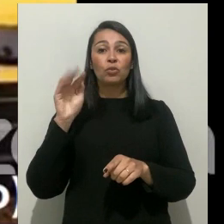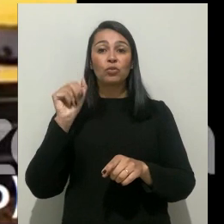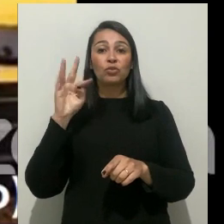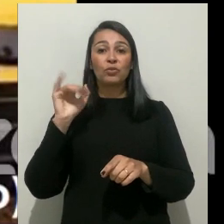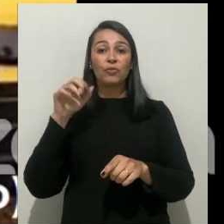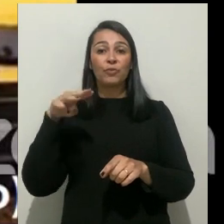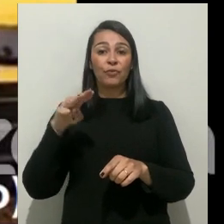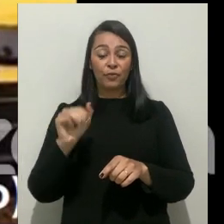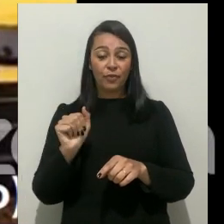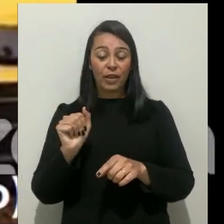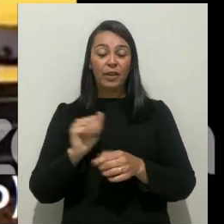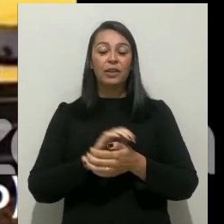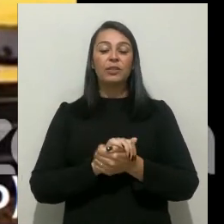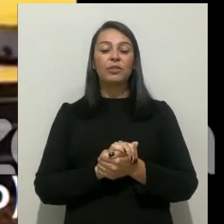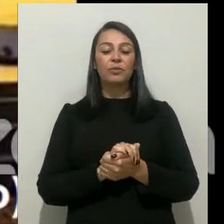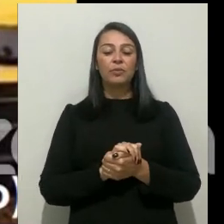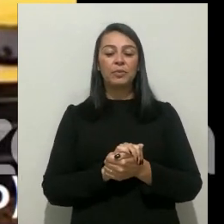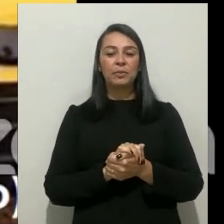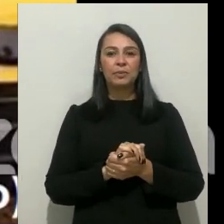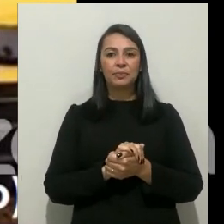E alguns anos de fama dela.